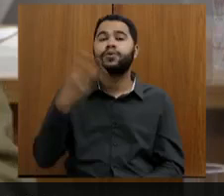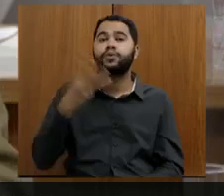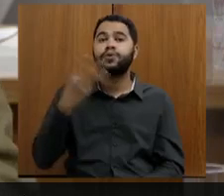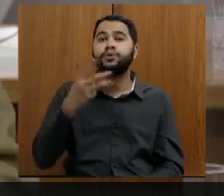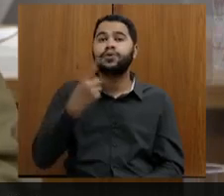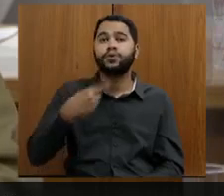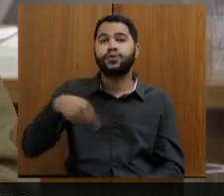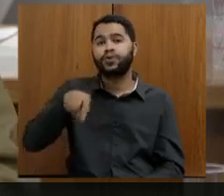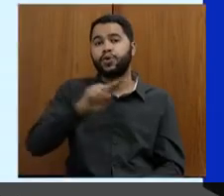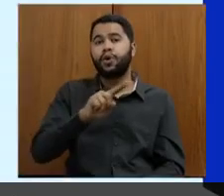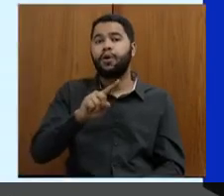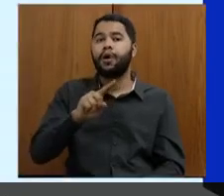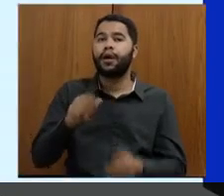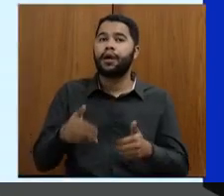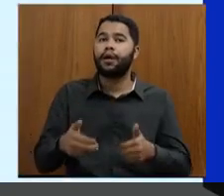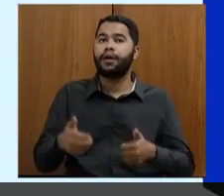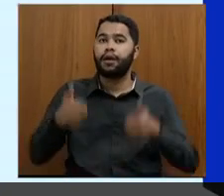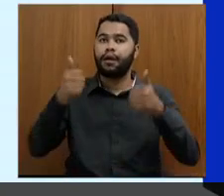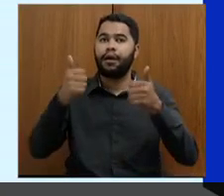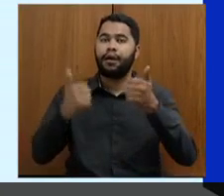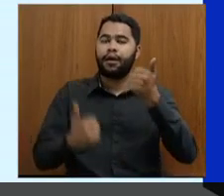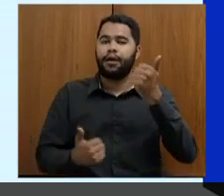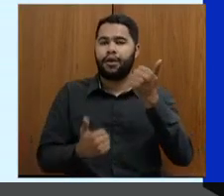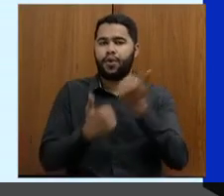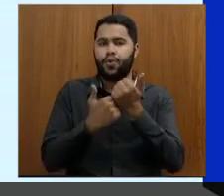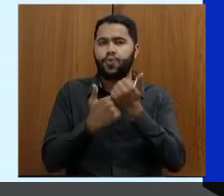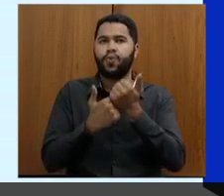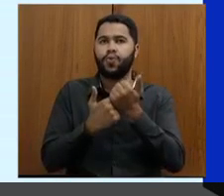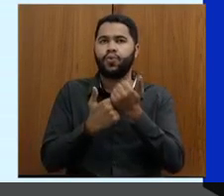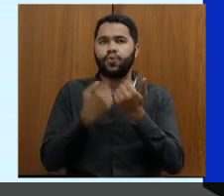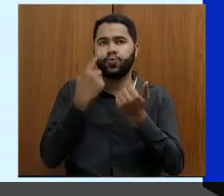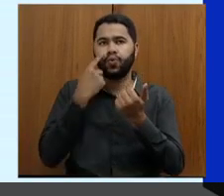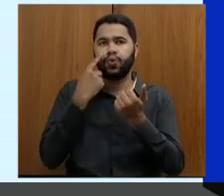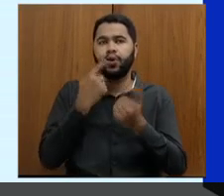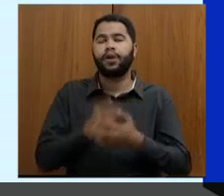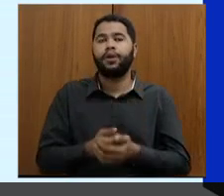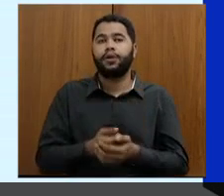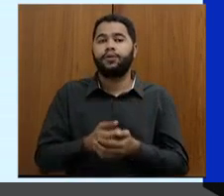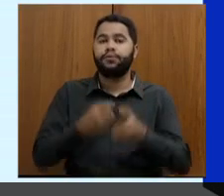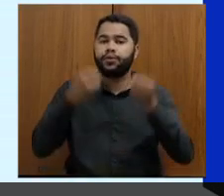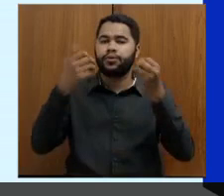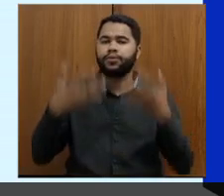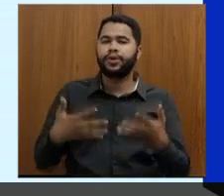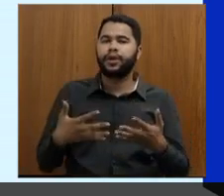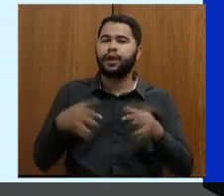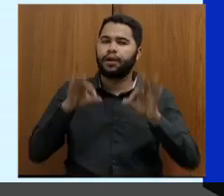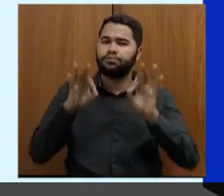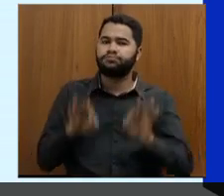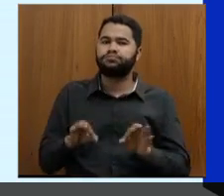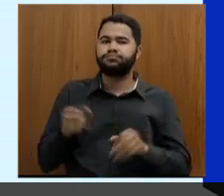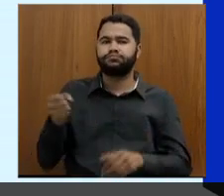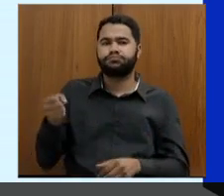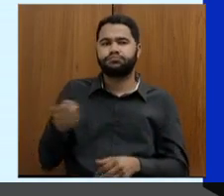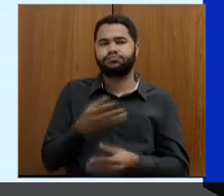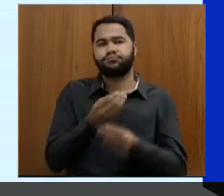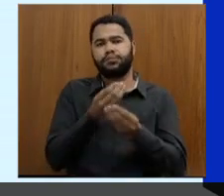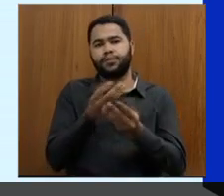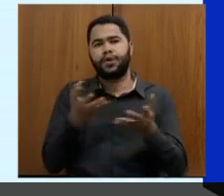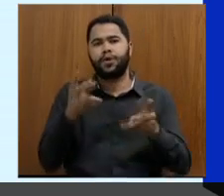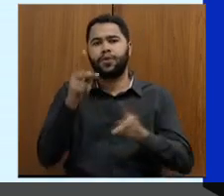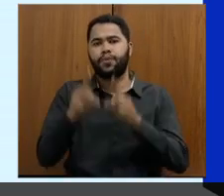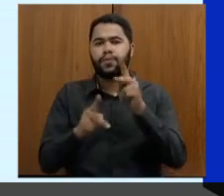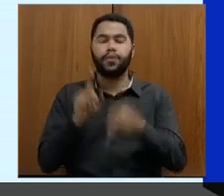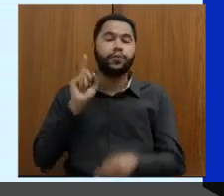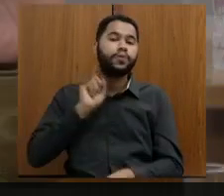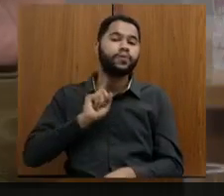terceiro. Nosso né é otimizar a alocação de recurso e aqui a gente vai falar de eficiência e inovação a serviço do Povo